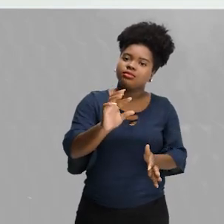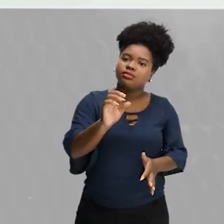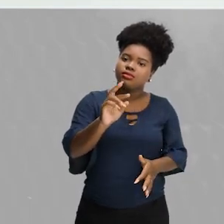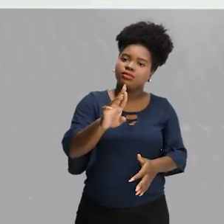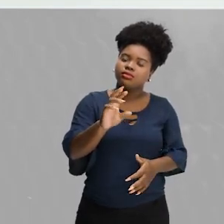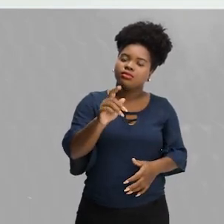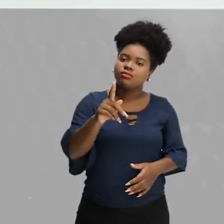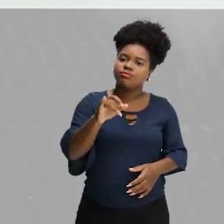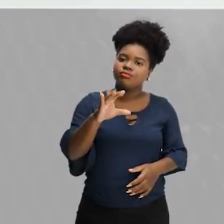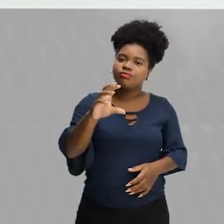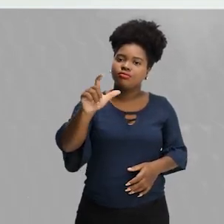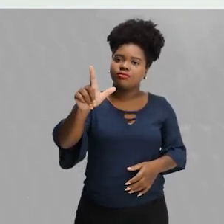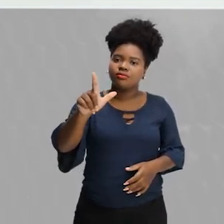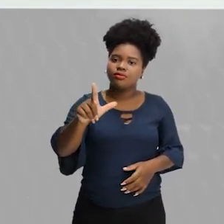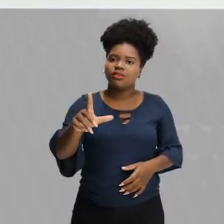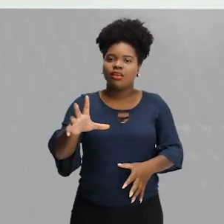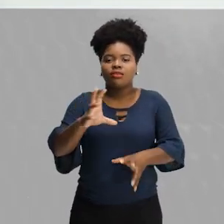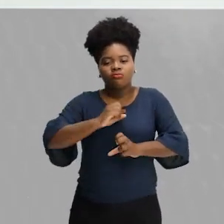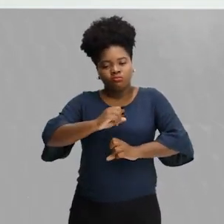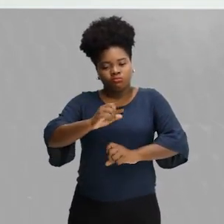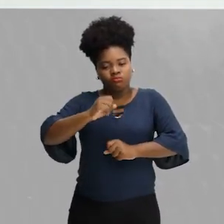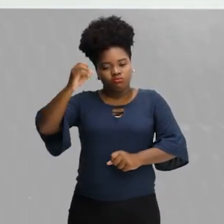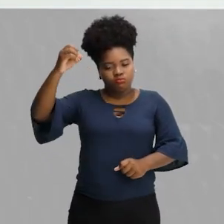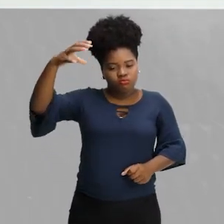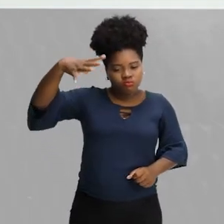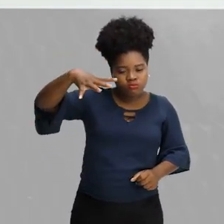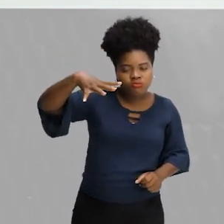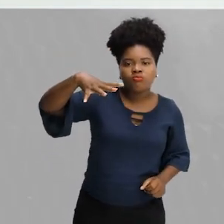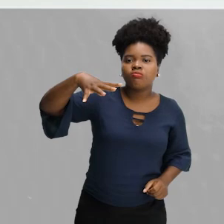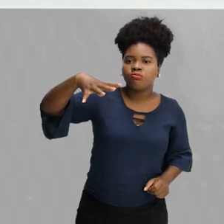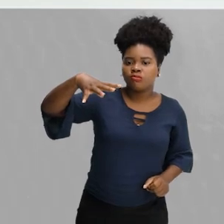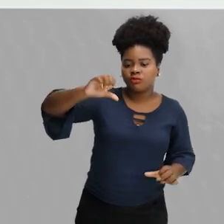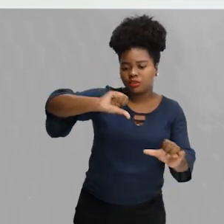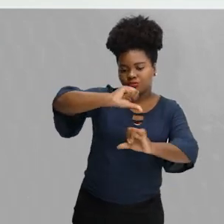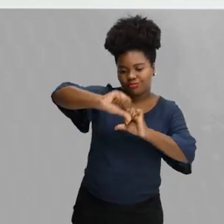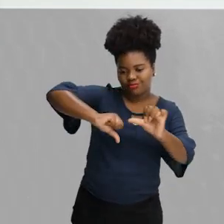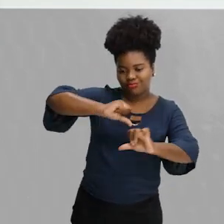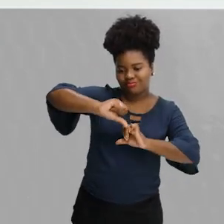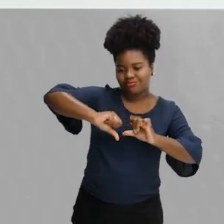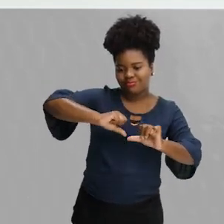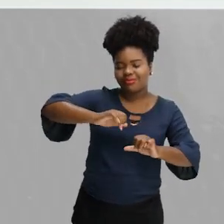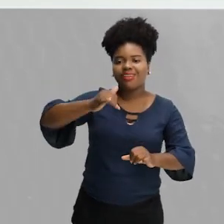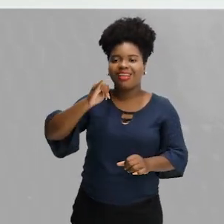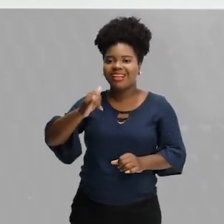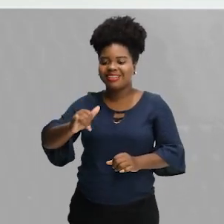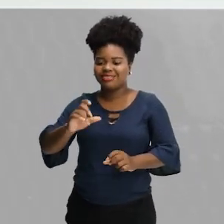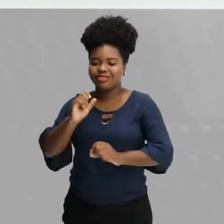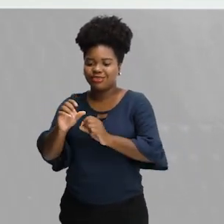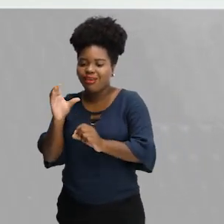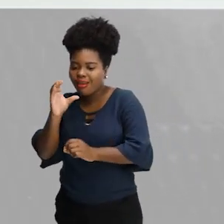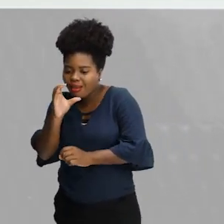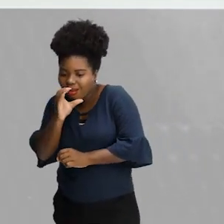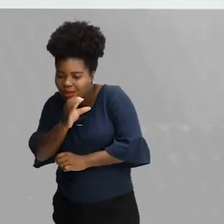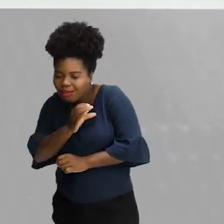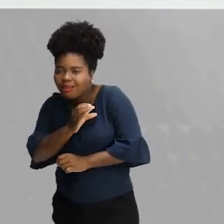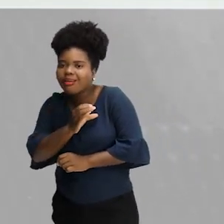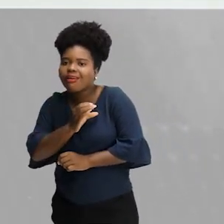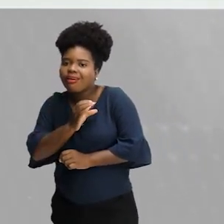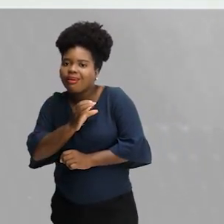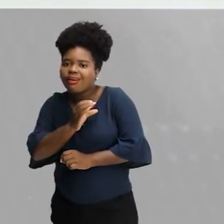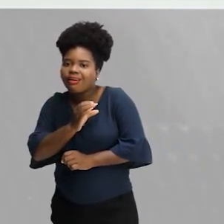E o resultado de ter muita luz é transformar a energia luminosa em energia térmica.